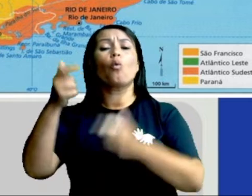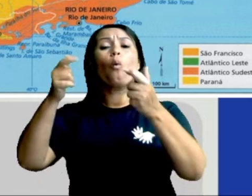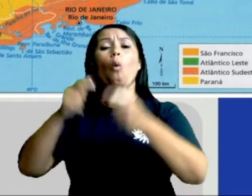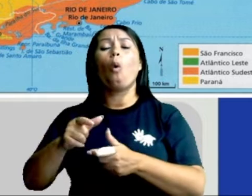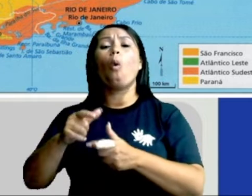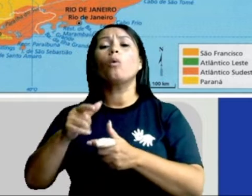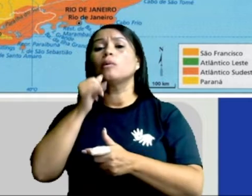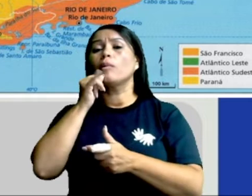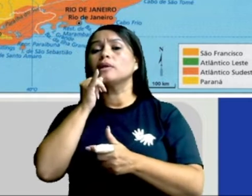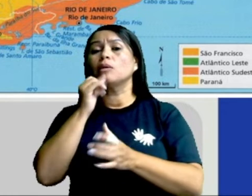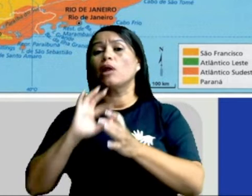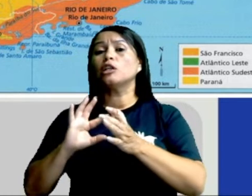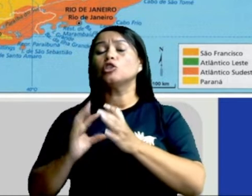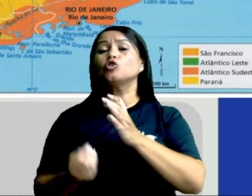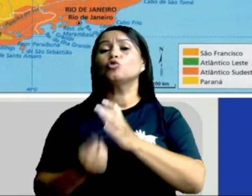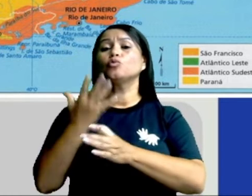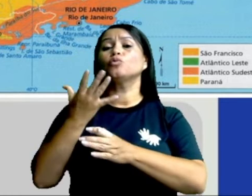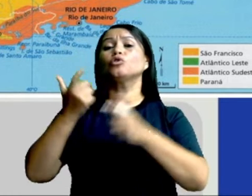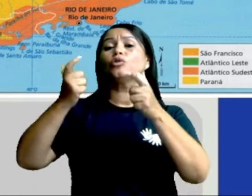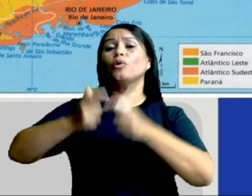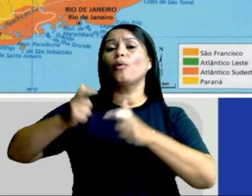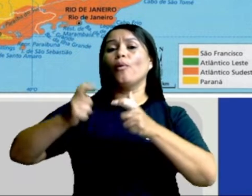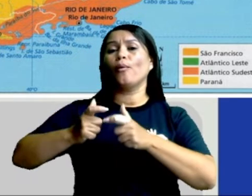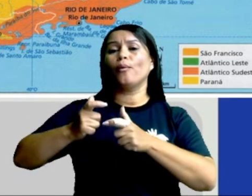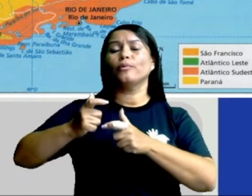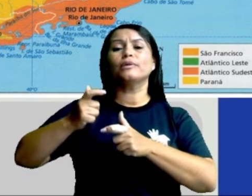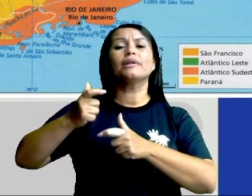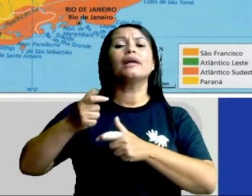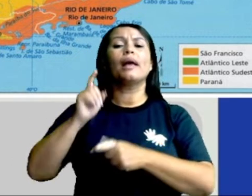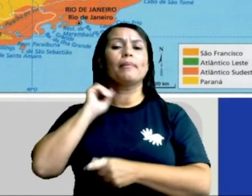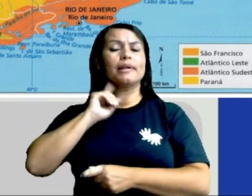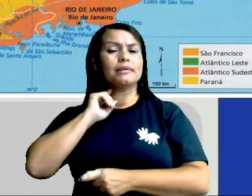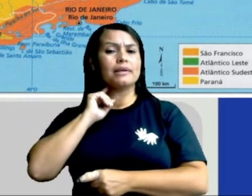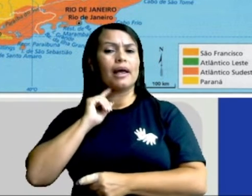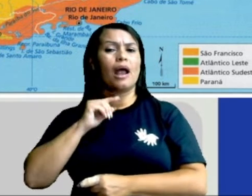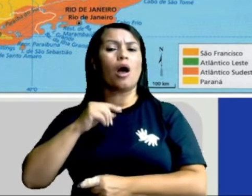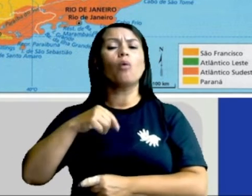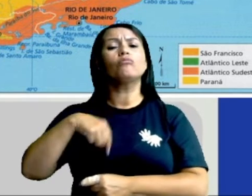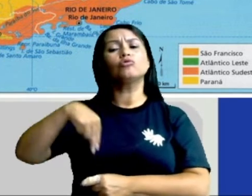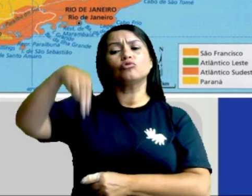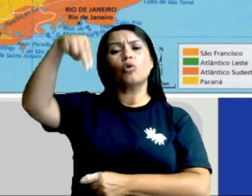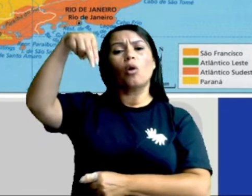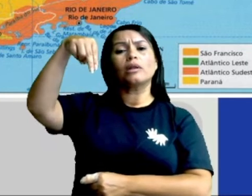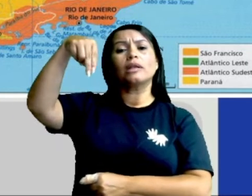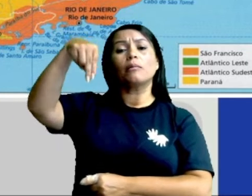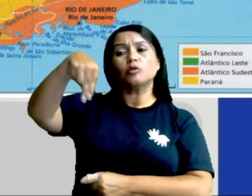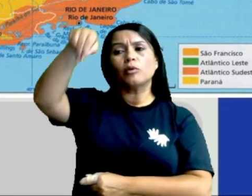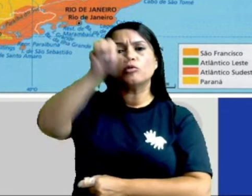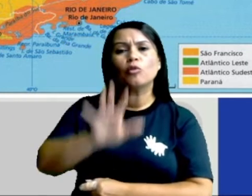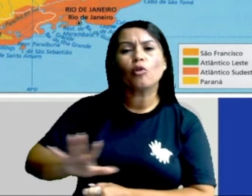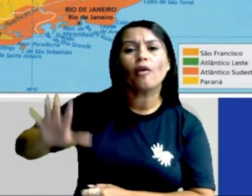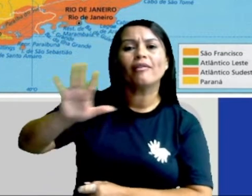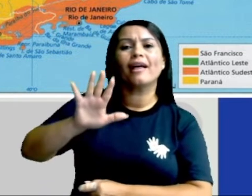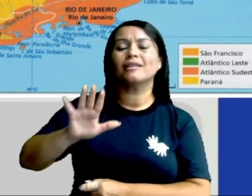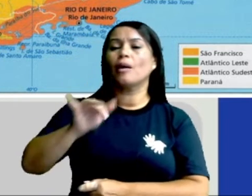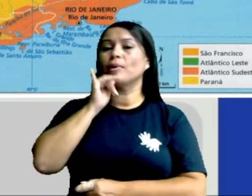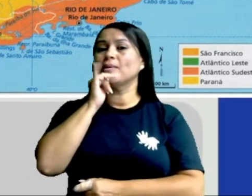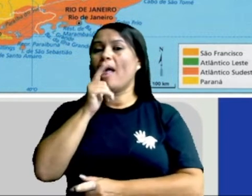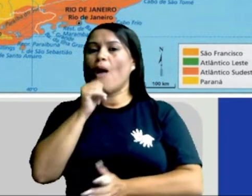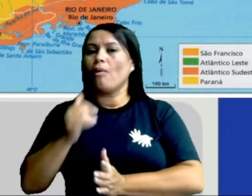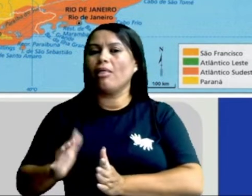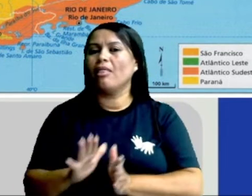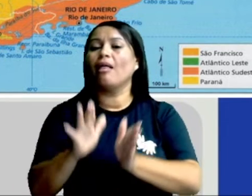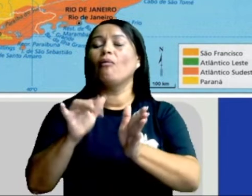Gerais, e vai em direção ao nordeste, né, no sentido norte, tá? Lembrando, ele não está indo para cima porque a água não sobe, mas ele está